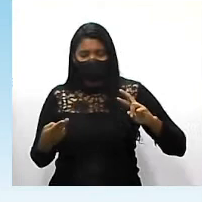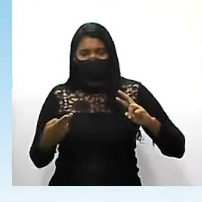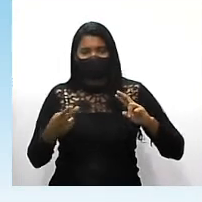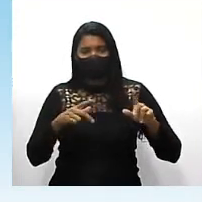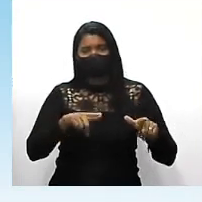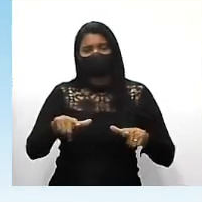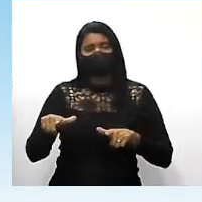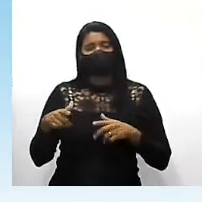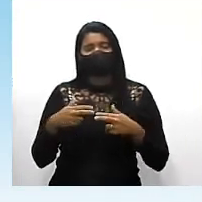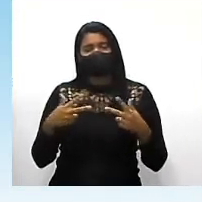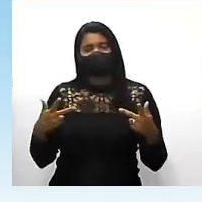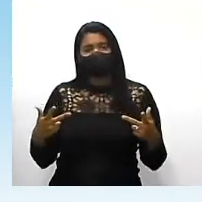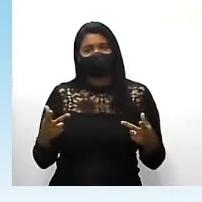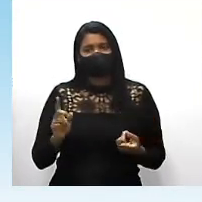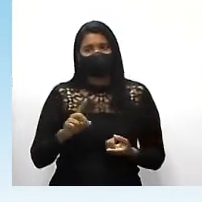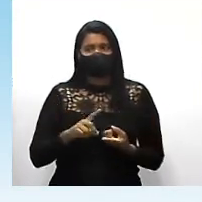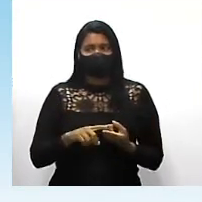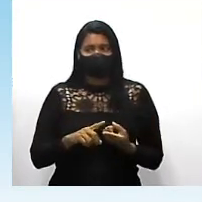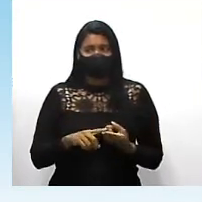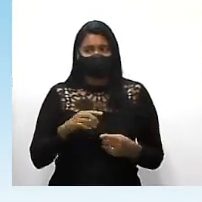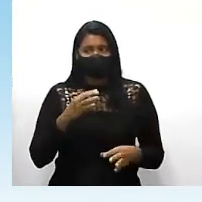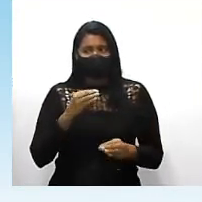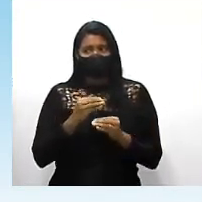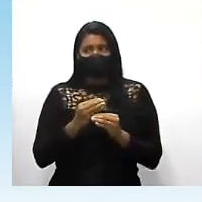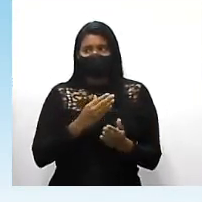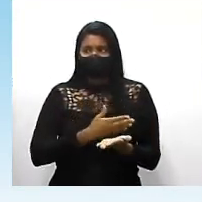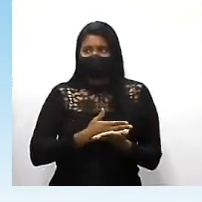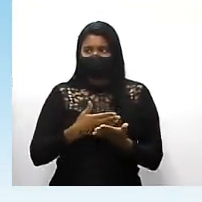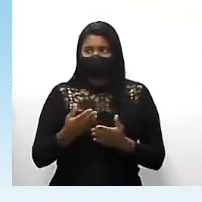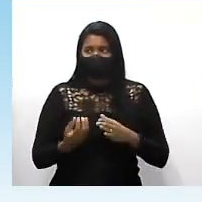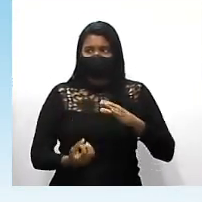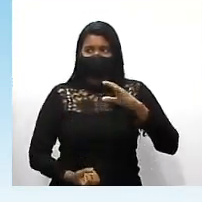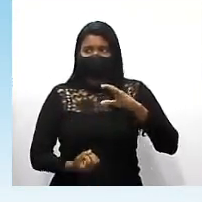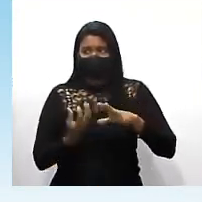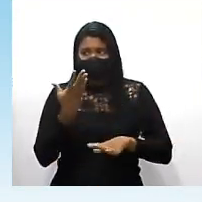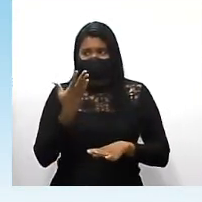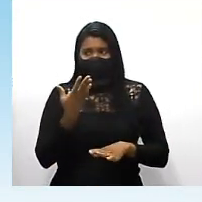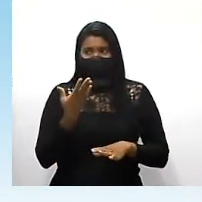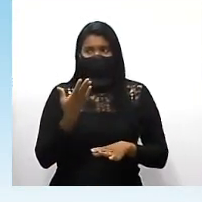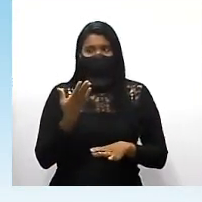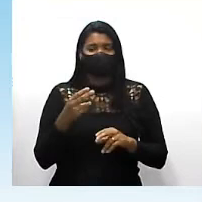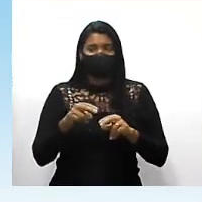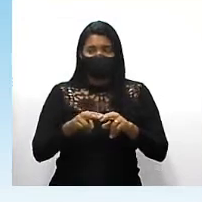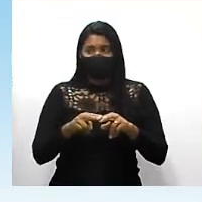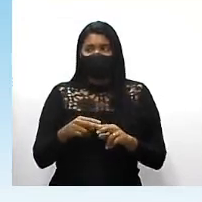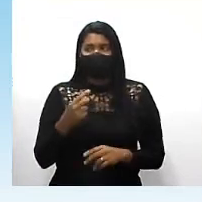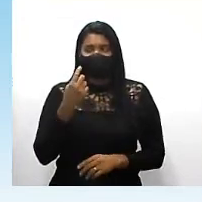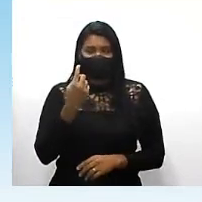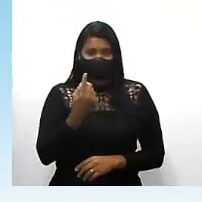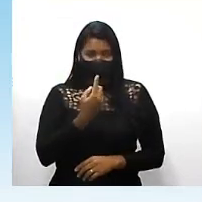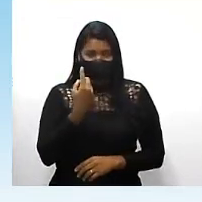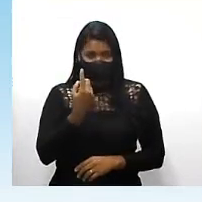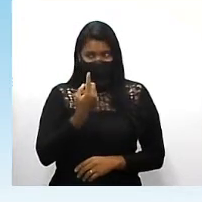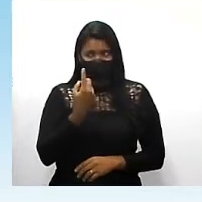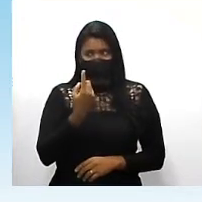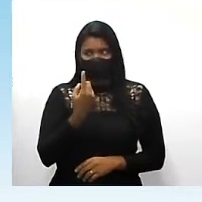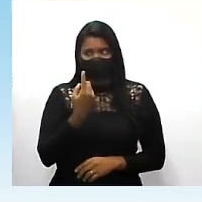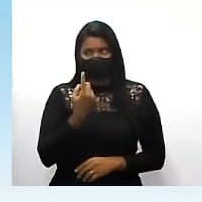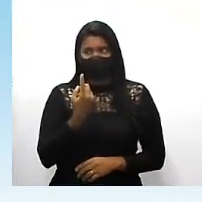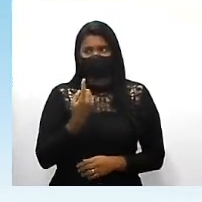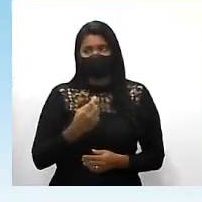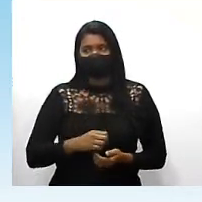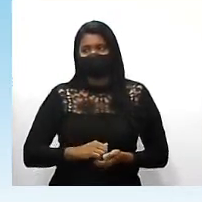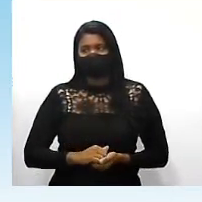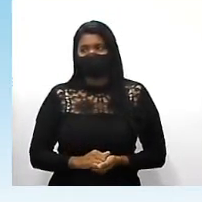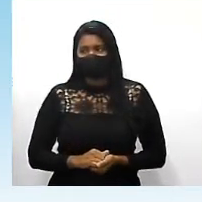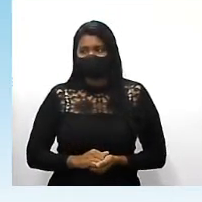entre outras coisas, que são assuntos que começam a surgir por causa de uma questão única. Uma questão